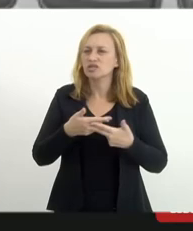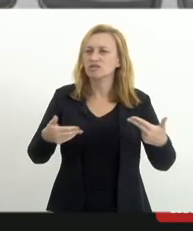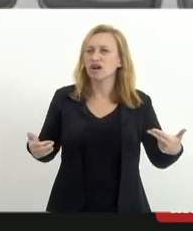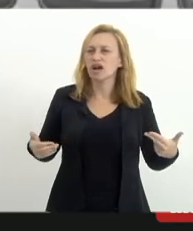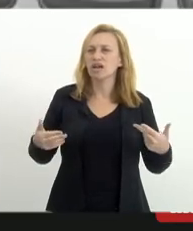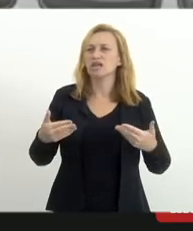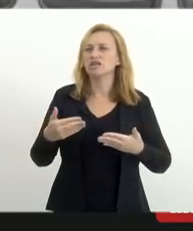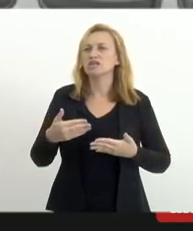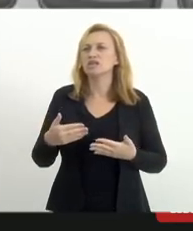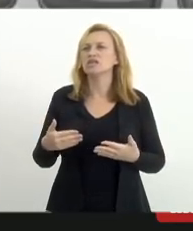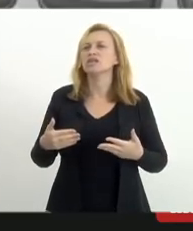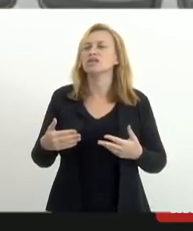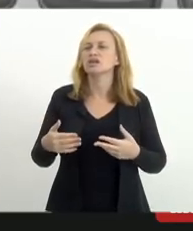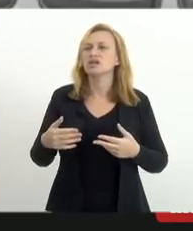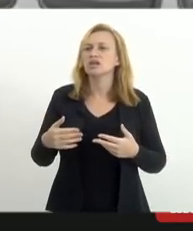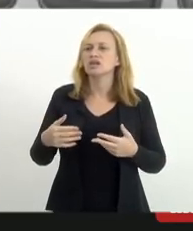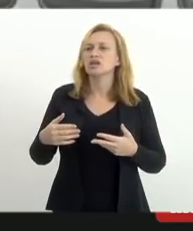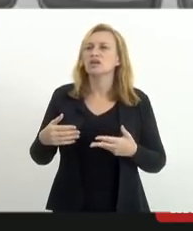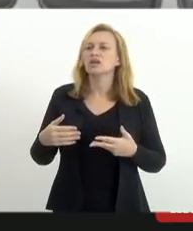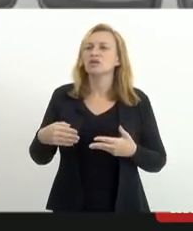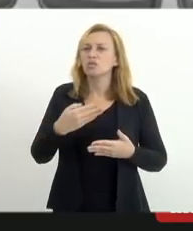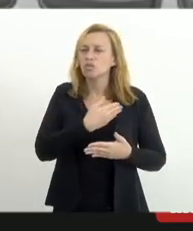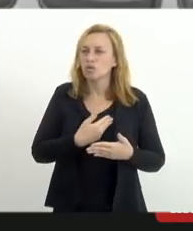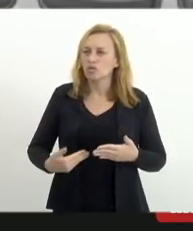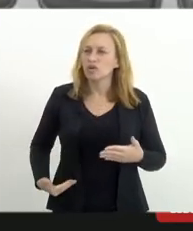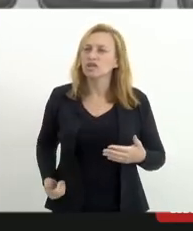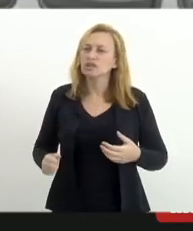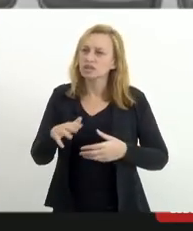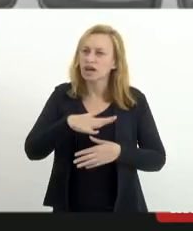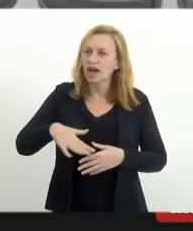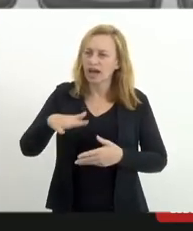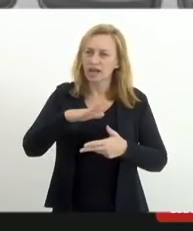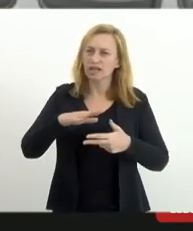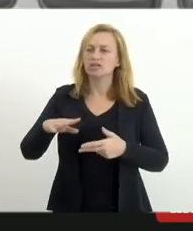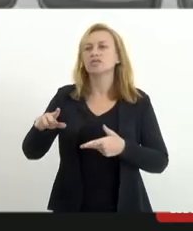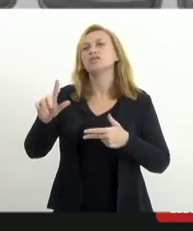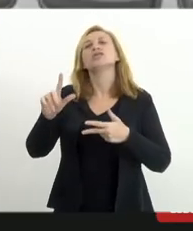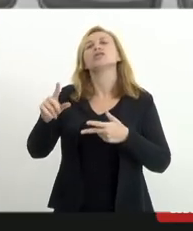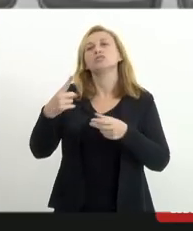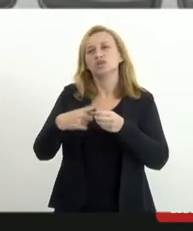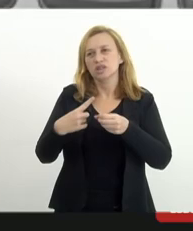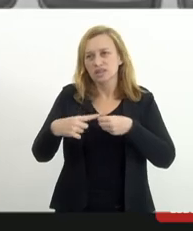Executivo Estadual e Federal, teve por objetivo